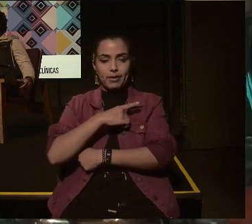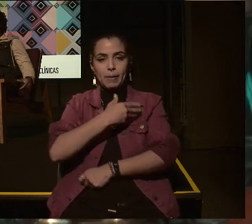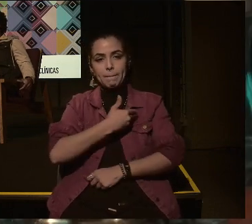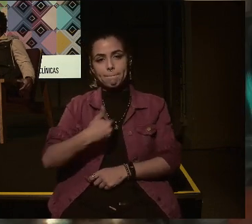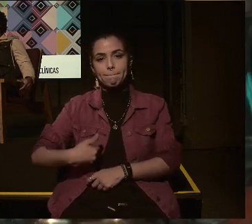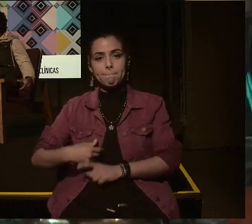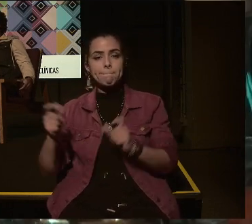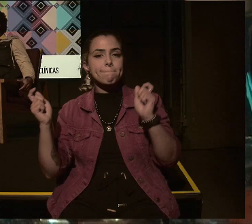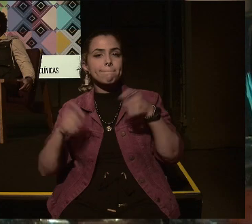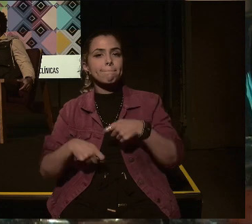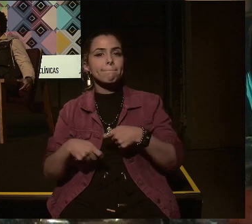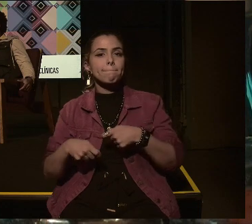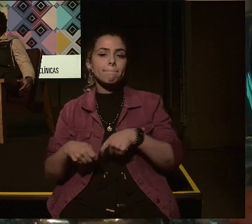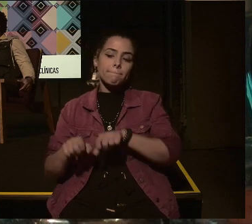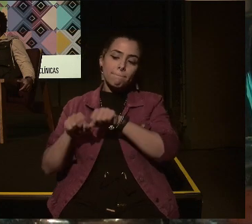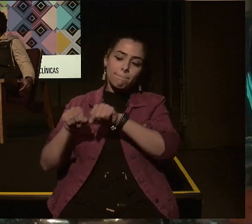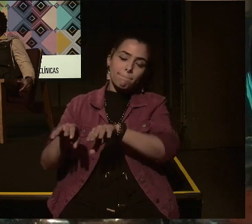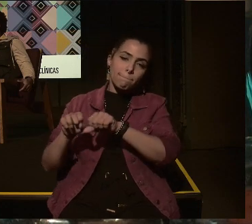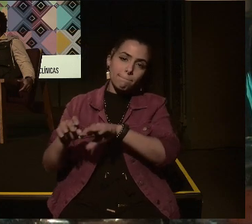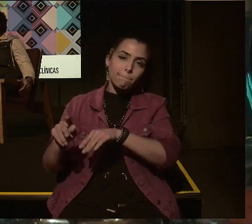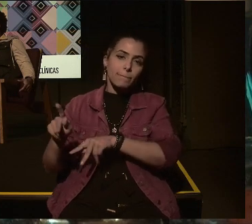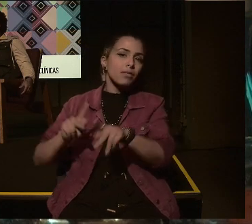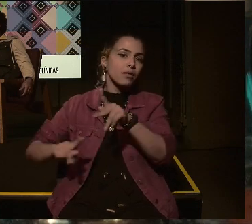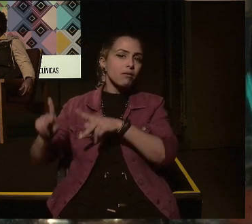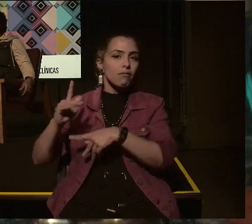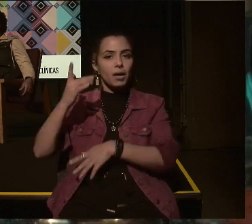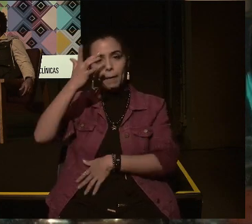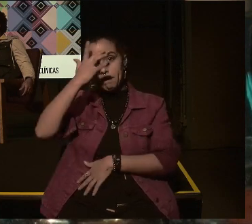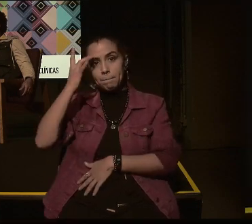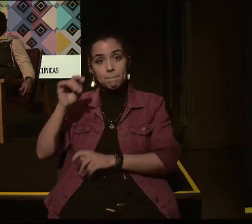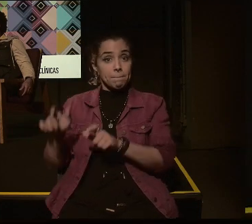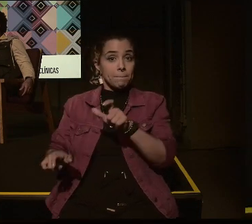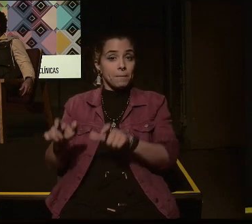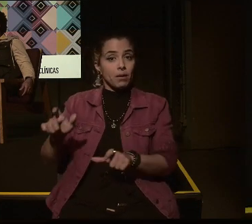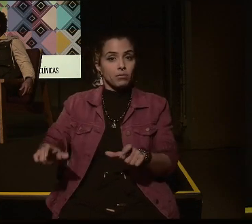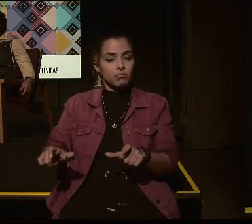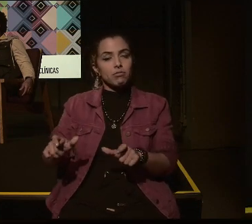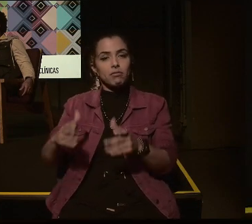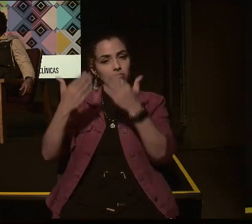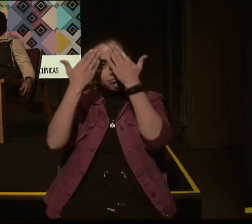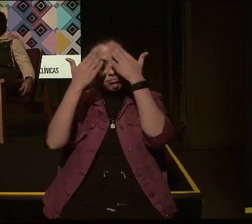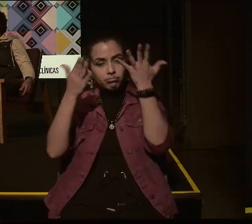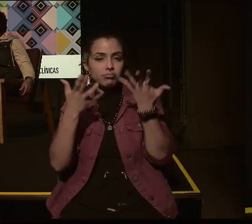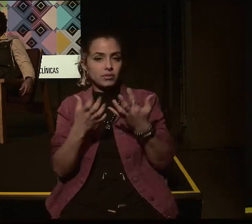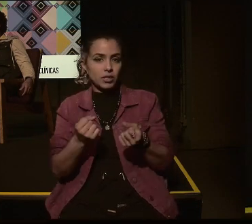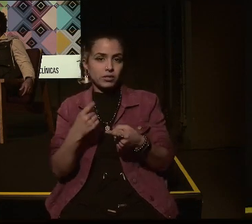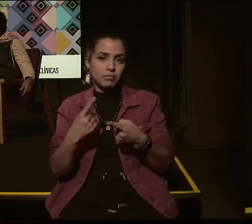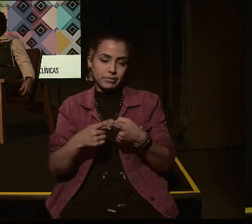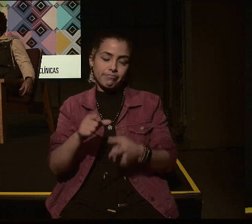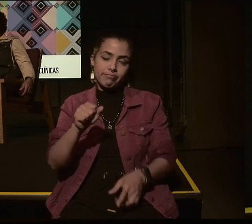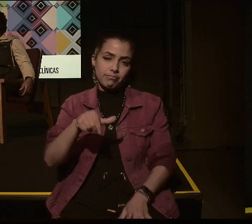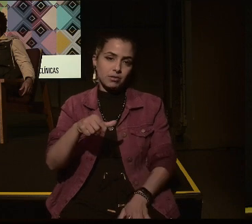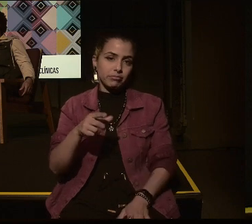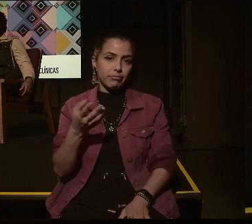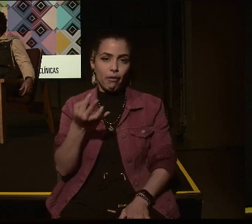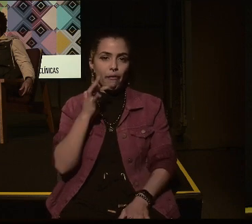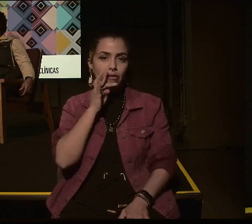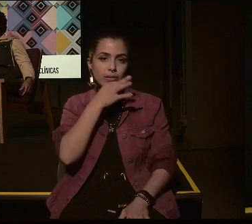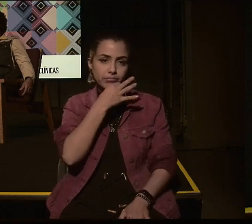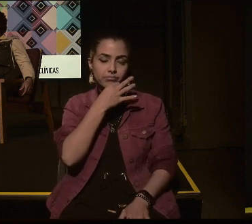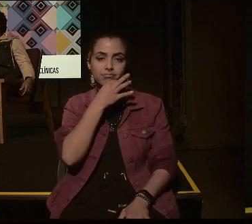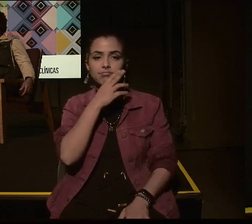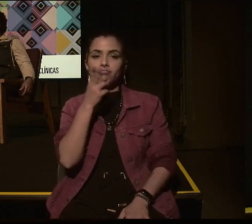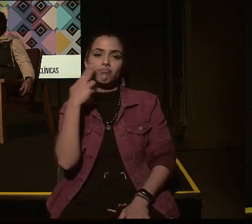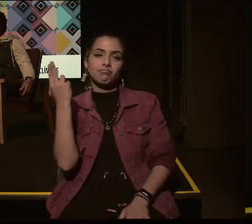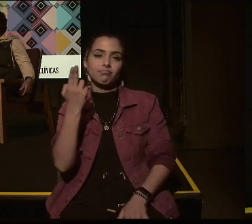poderia fazer com que a população poderia promover essa identificação da população, assim, né? Que é óbvio que a identificação